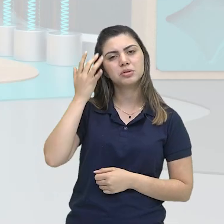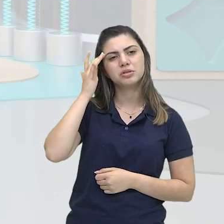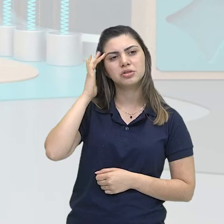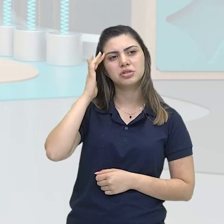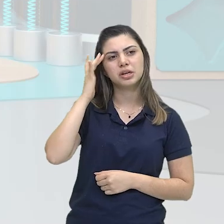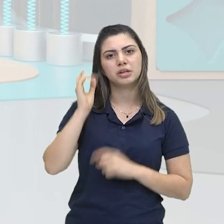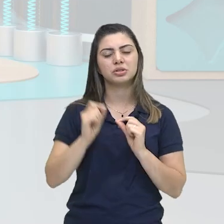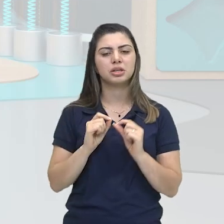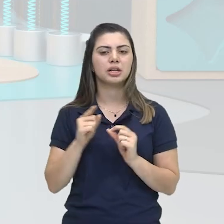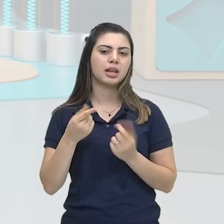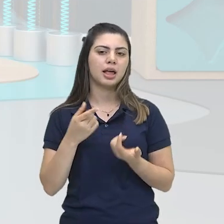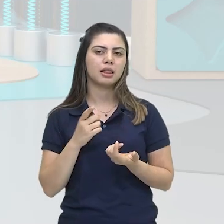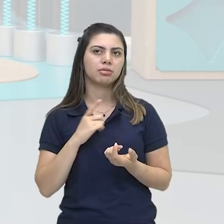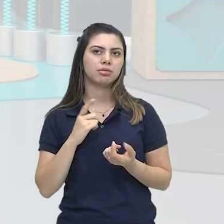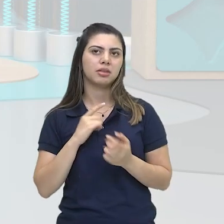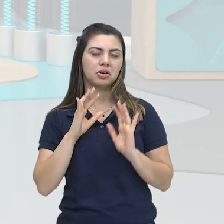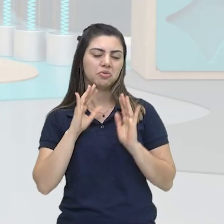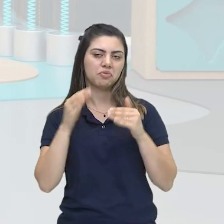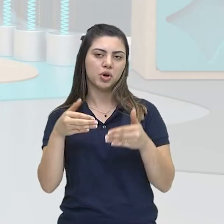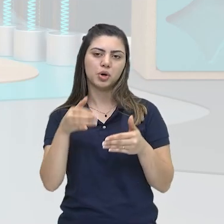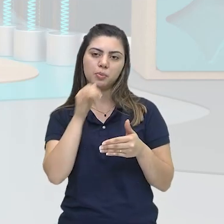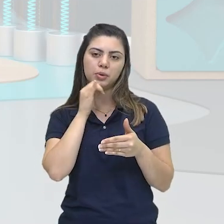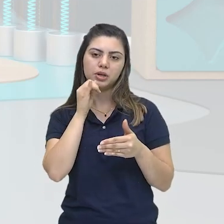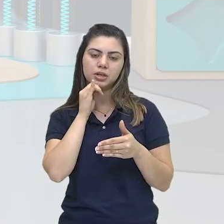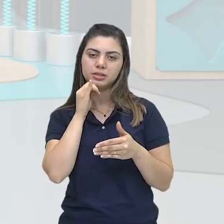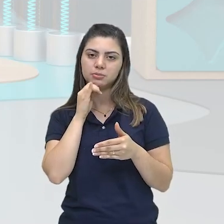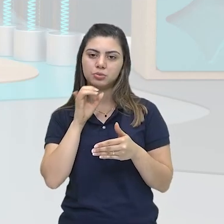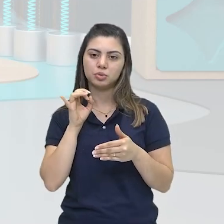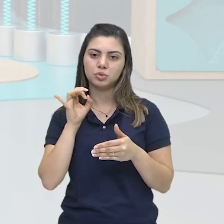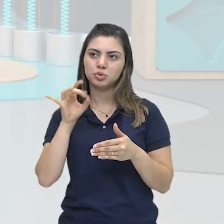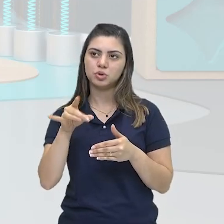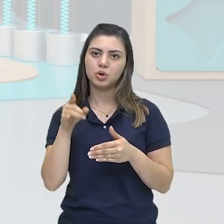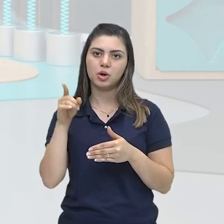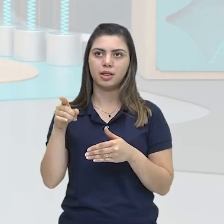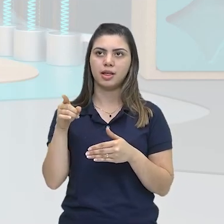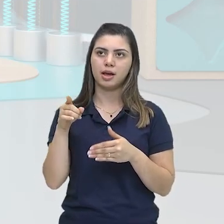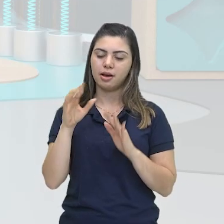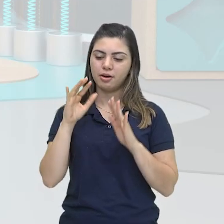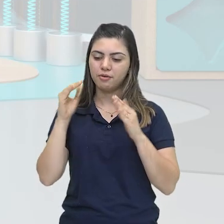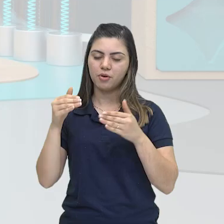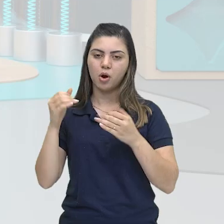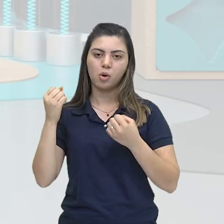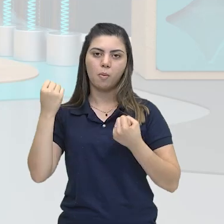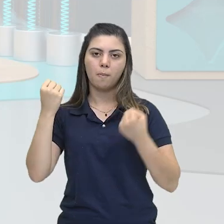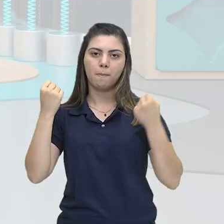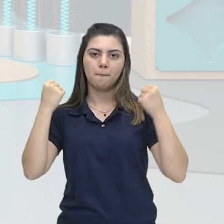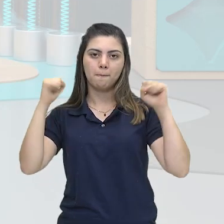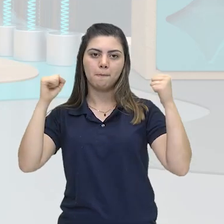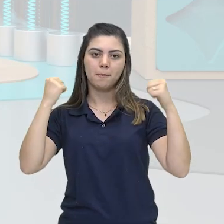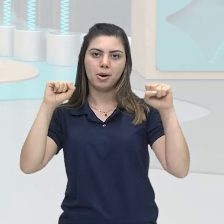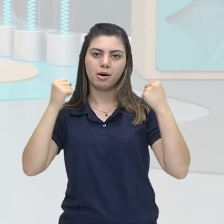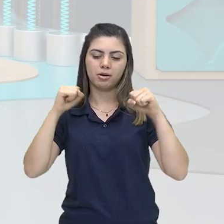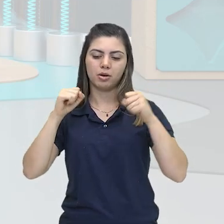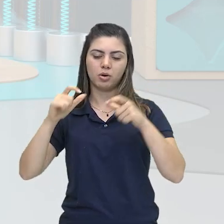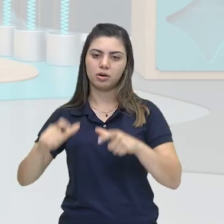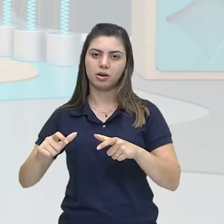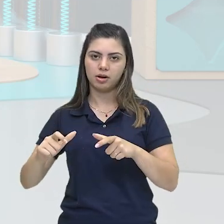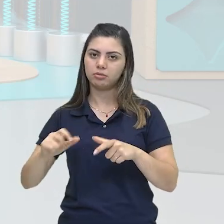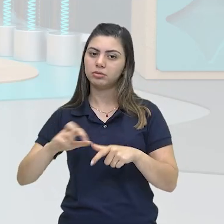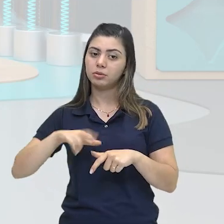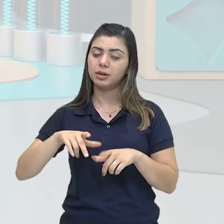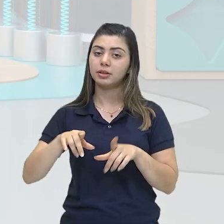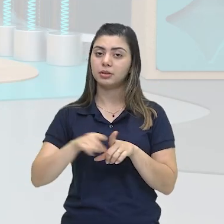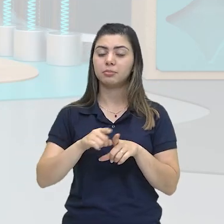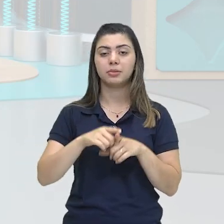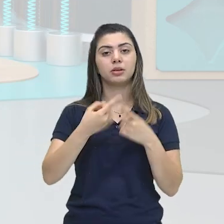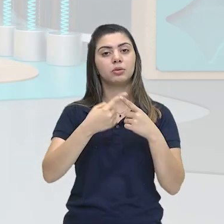ginástica aeróbica ela só está voltada ali para as academias, mas não, ela também está voltada para essa parte